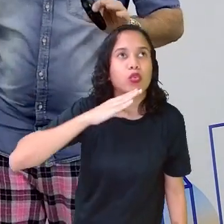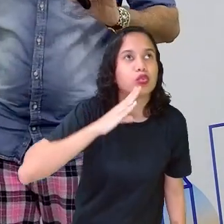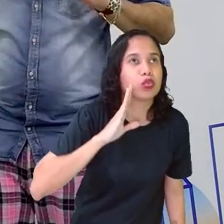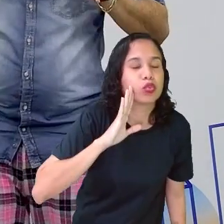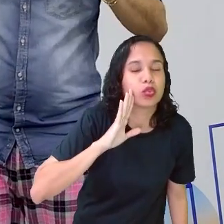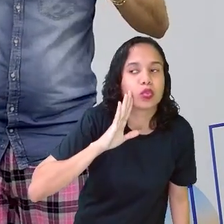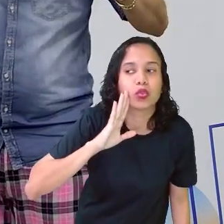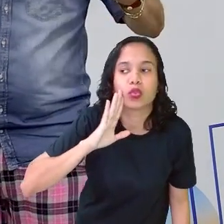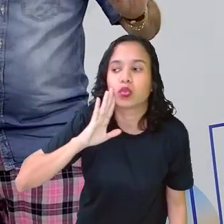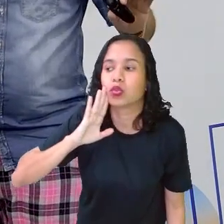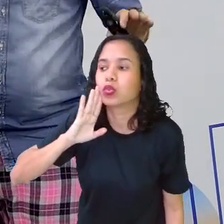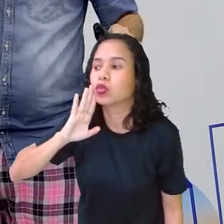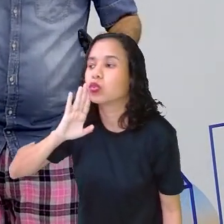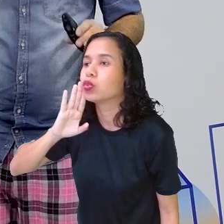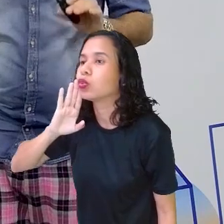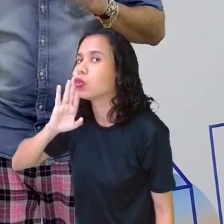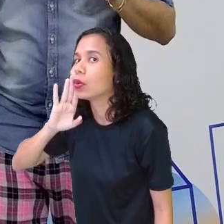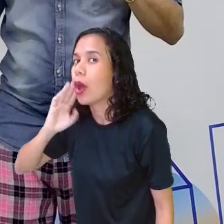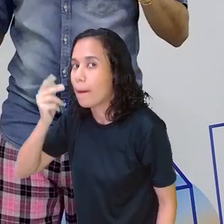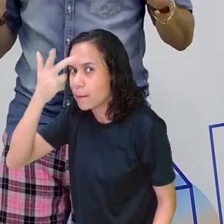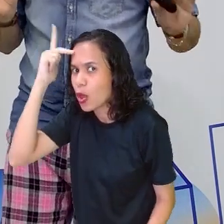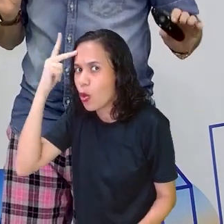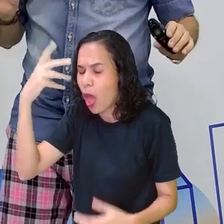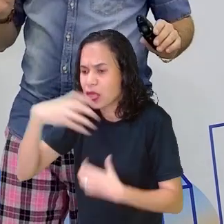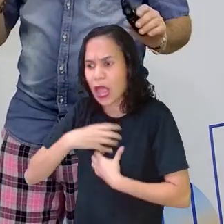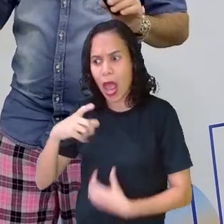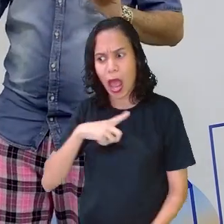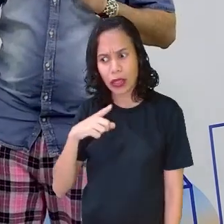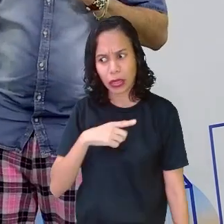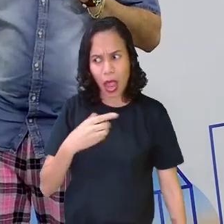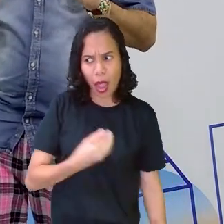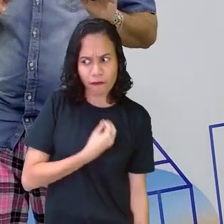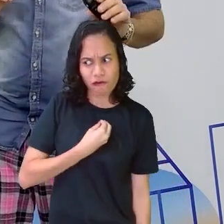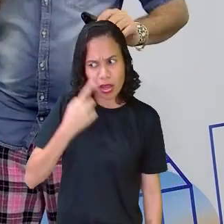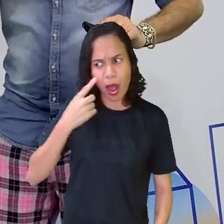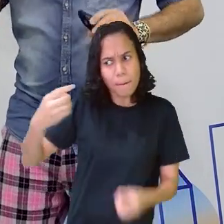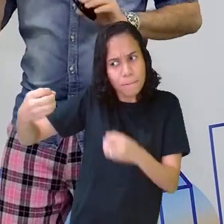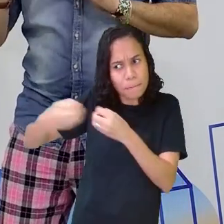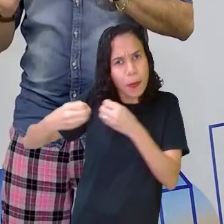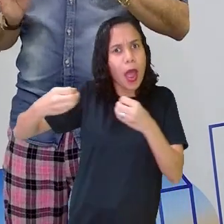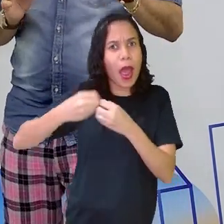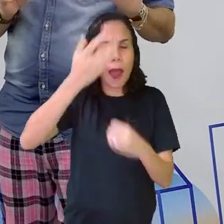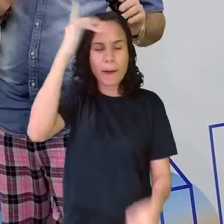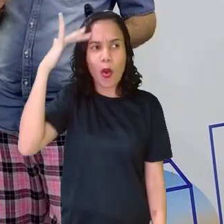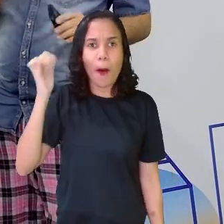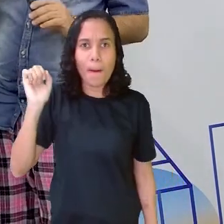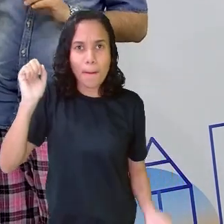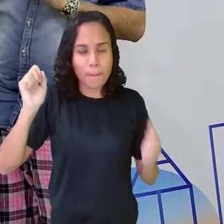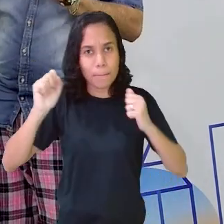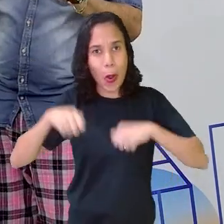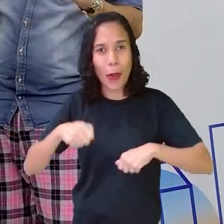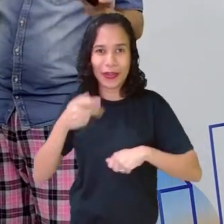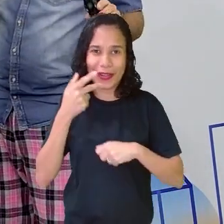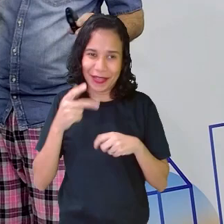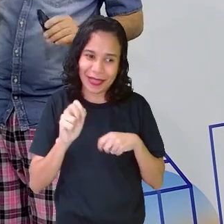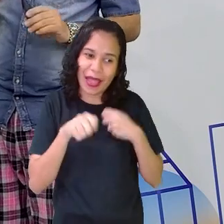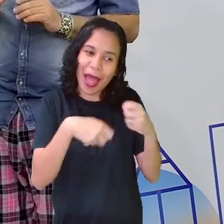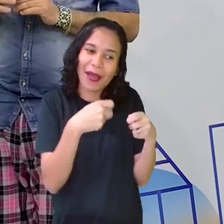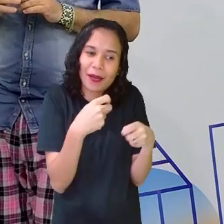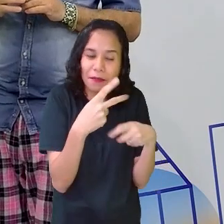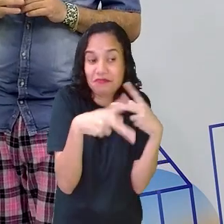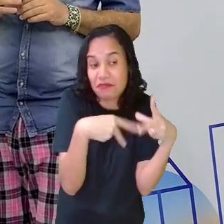é um sinal de que ela tá por ali, certo? Um sinal de que você pode chegar para